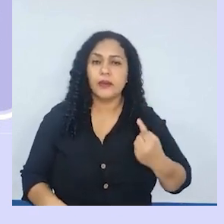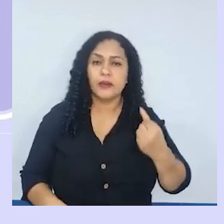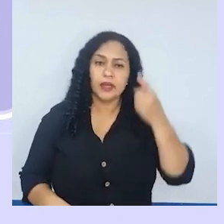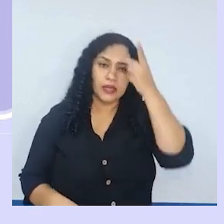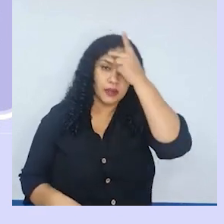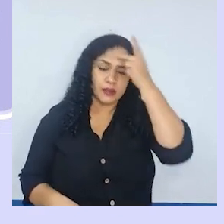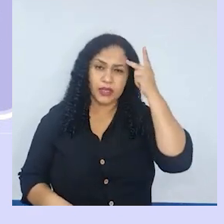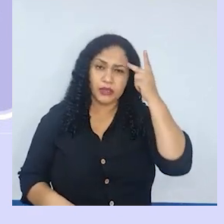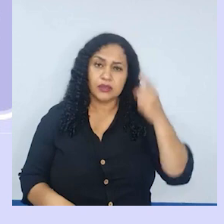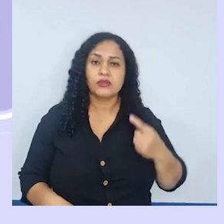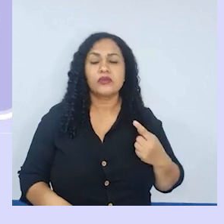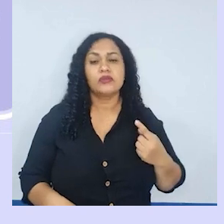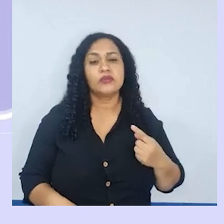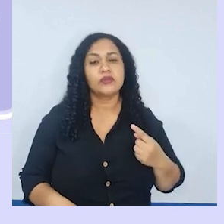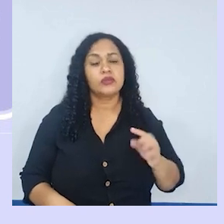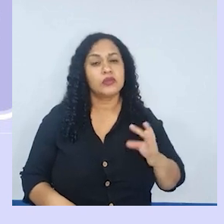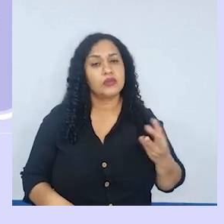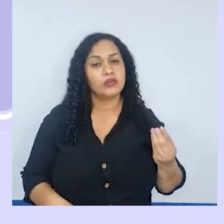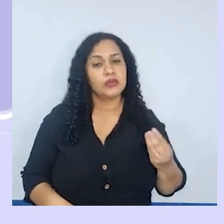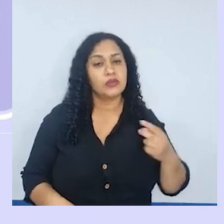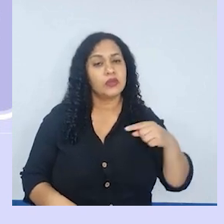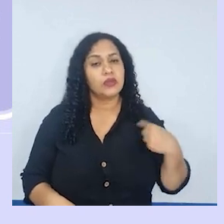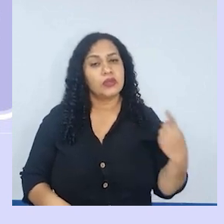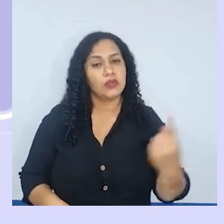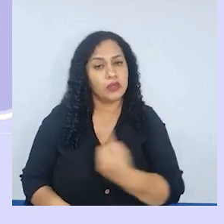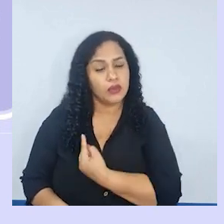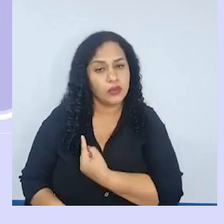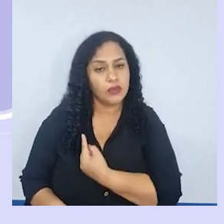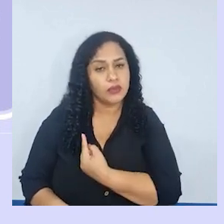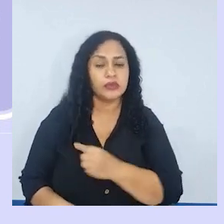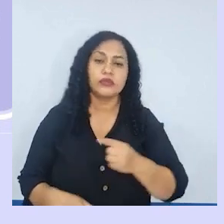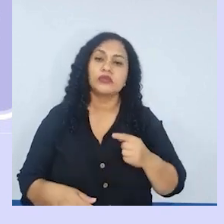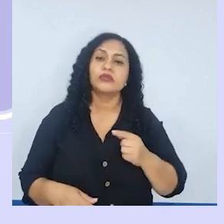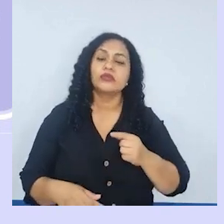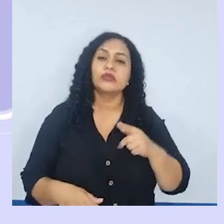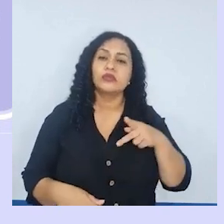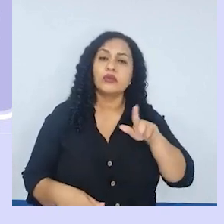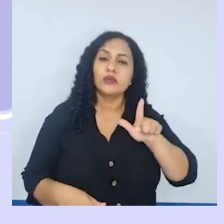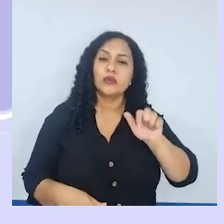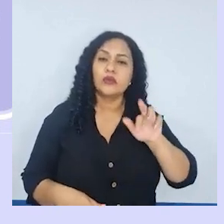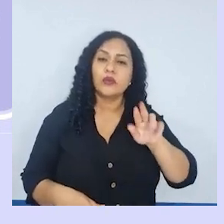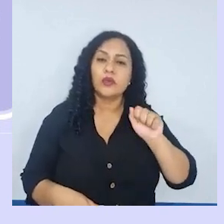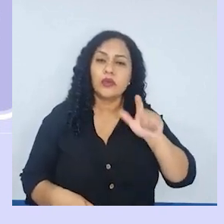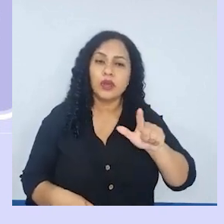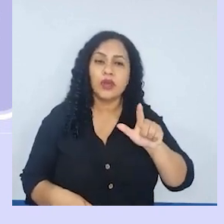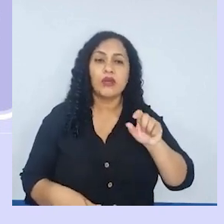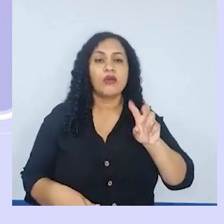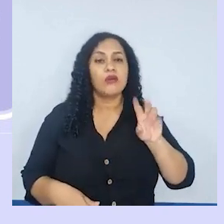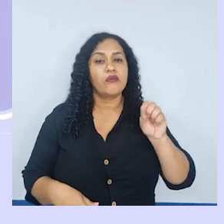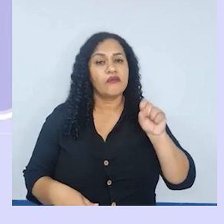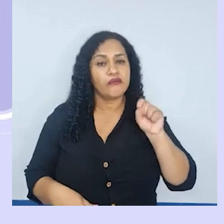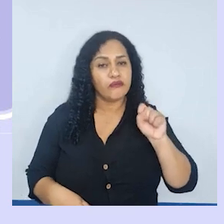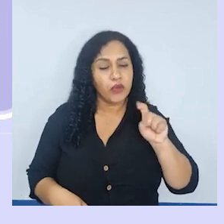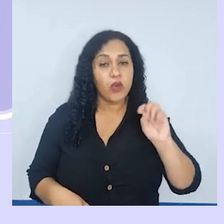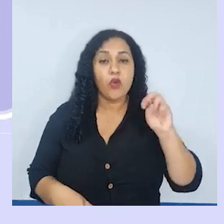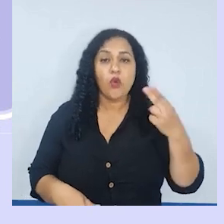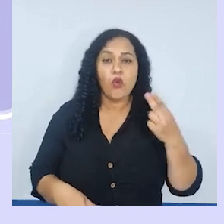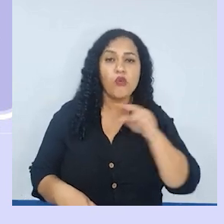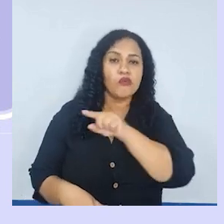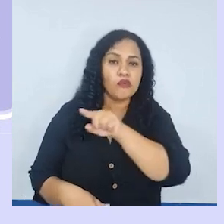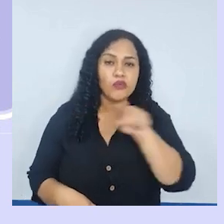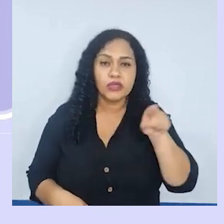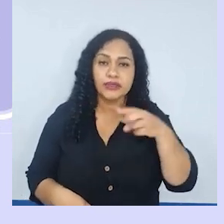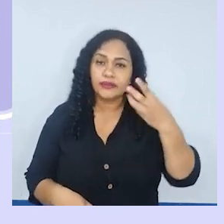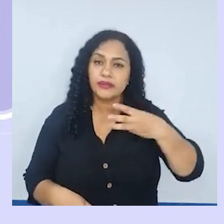nós. Segunda pessoa do singular, tu ou você. Plural, vós ou vocês. Terceira